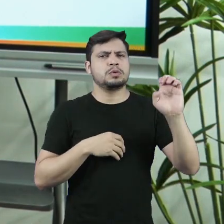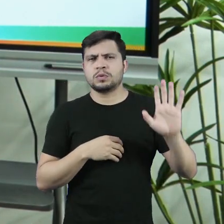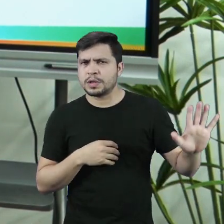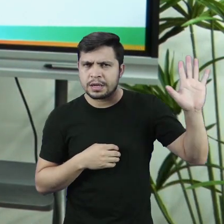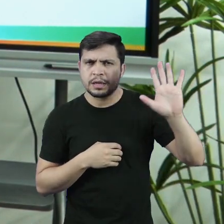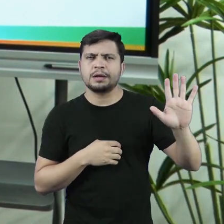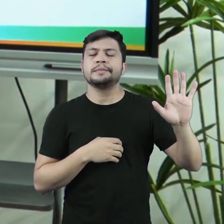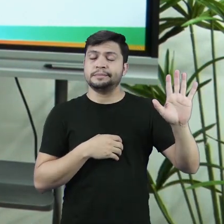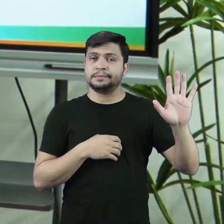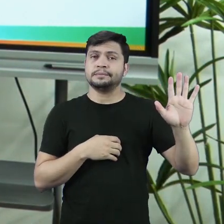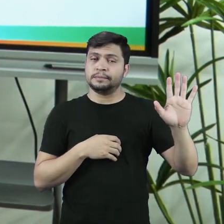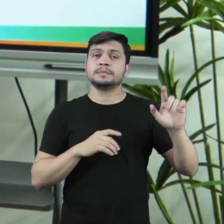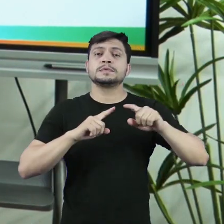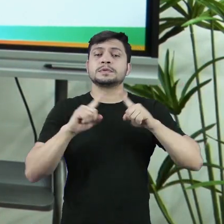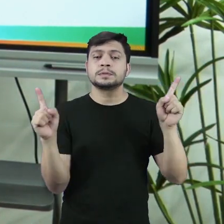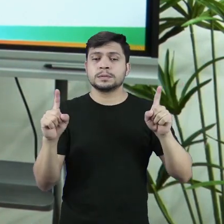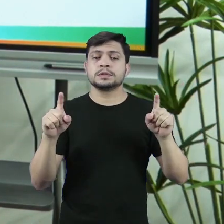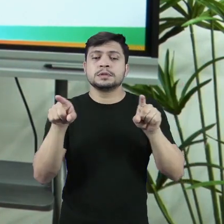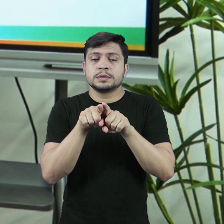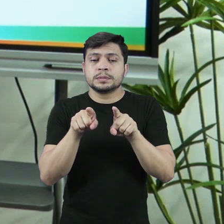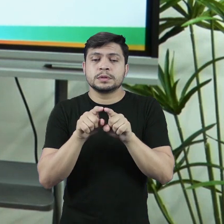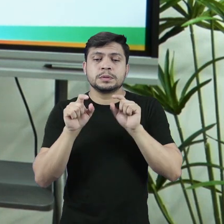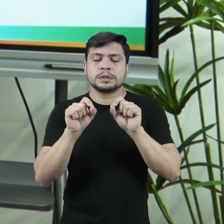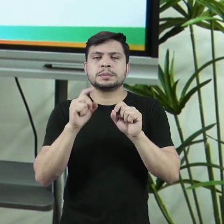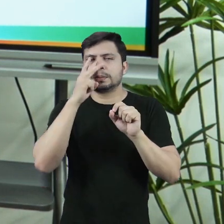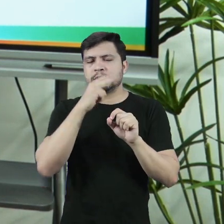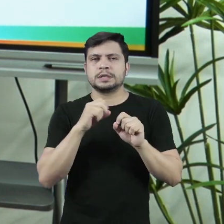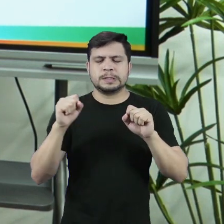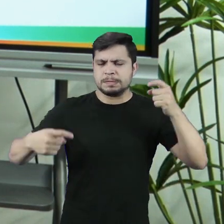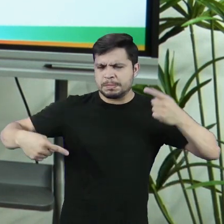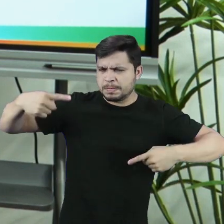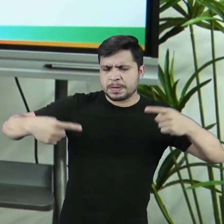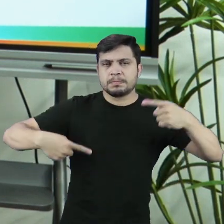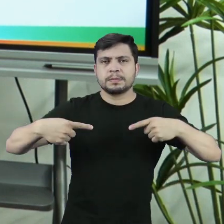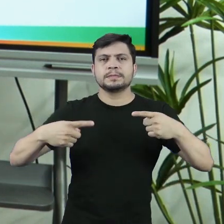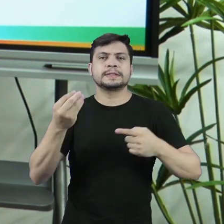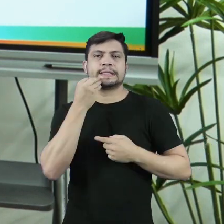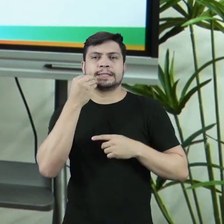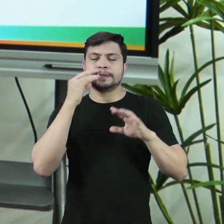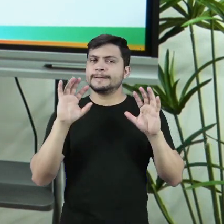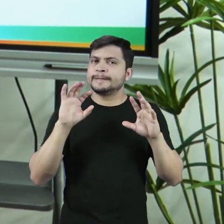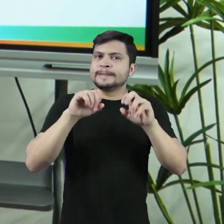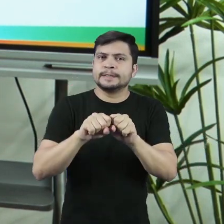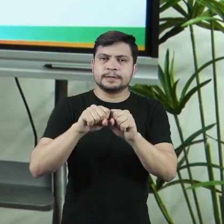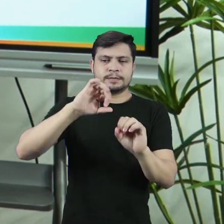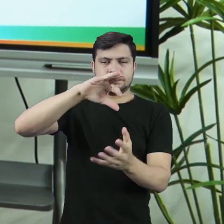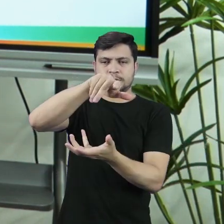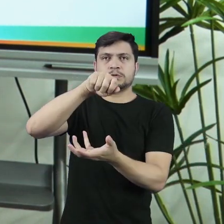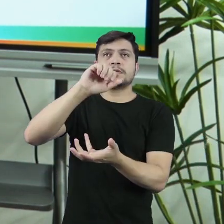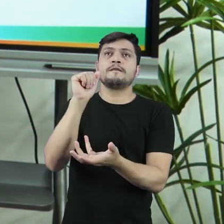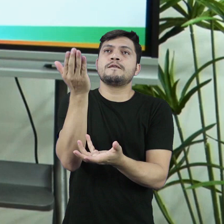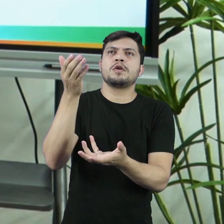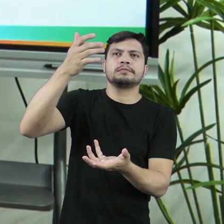leste europeu. Há uma disputa cada vez maior pelo espaço. E essa corrida espacial, ela